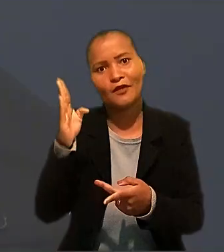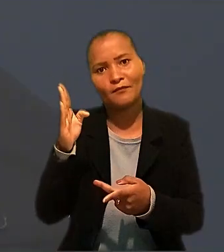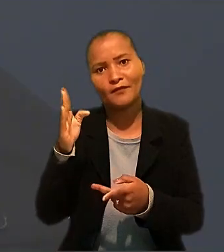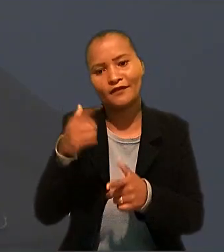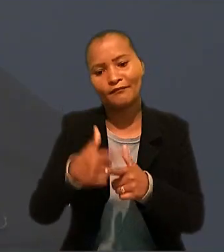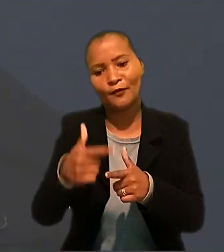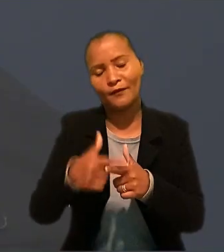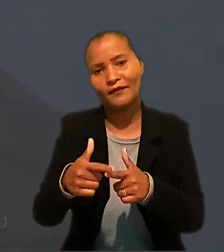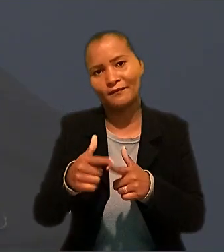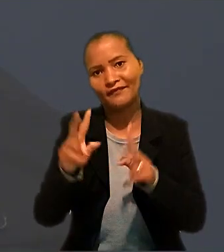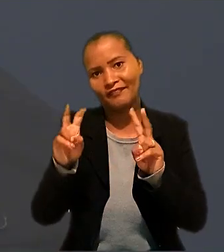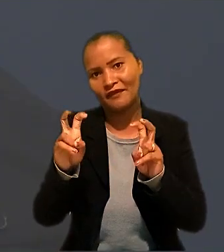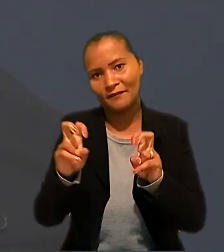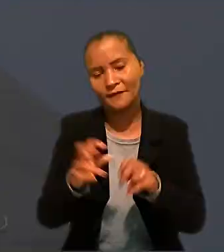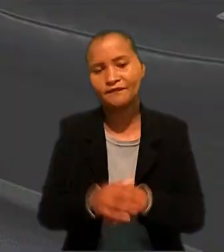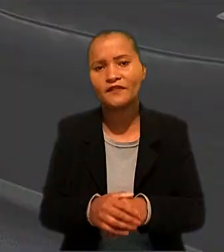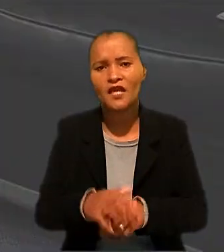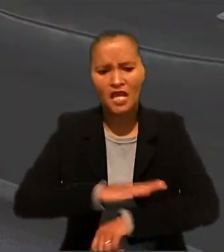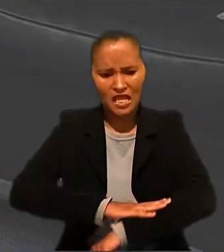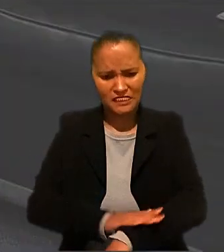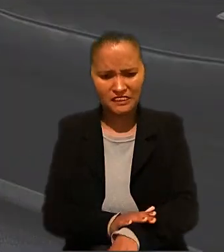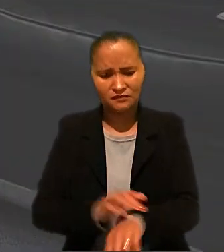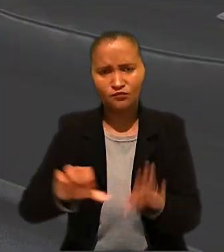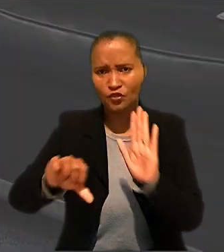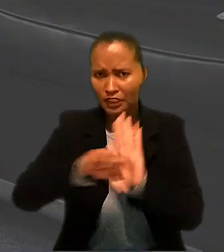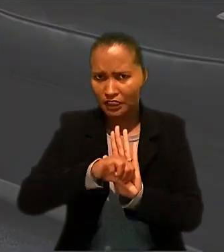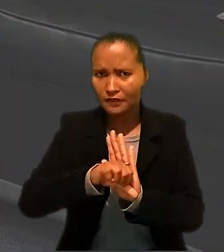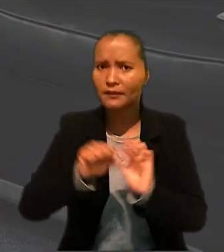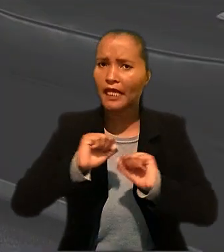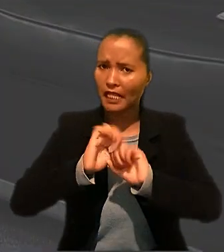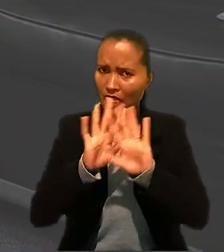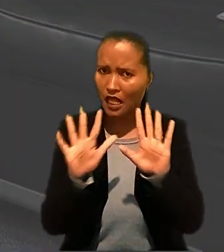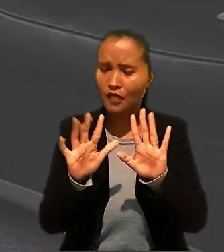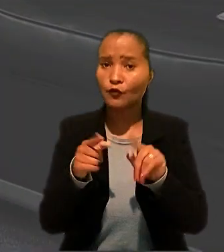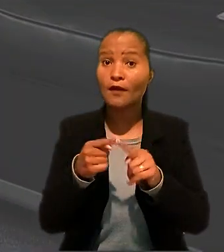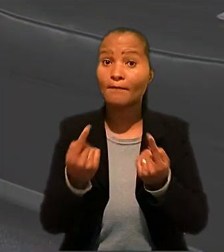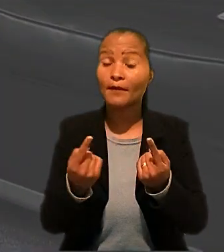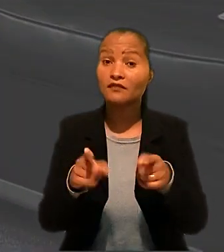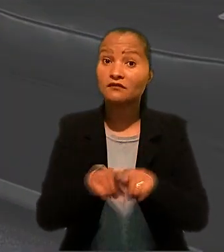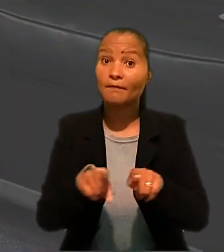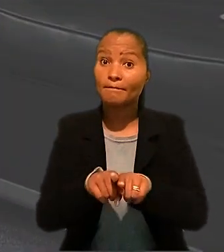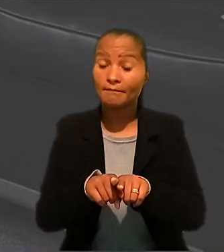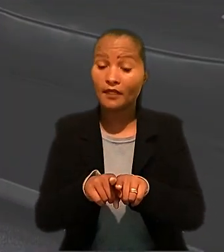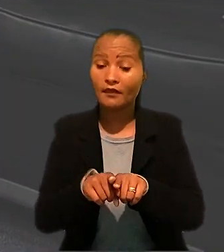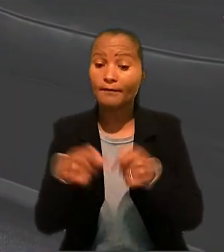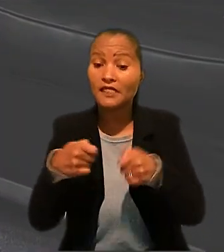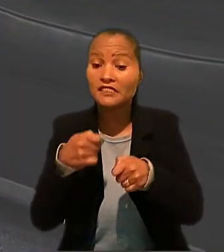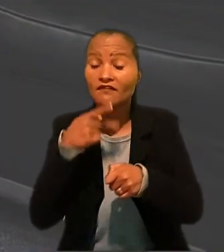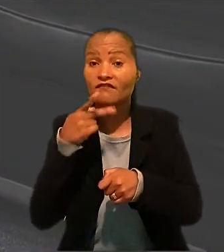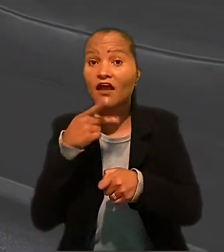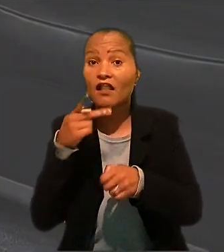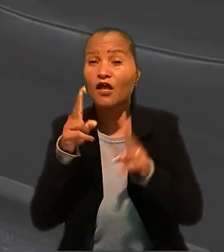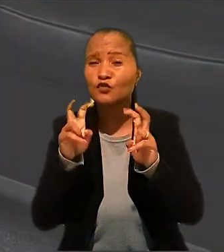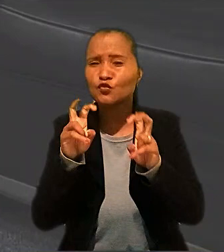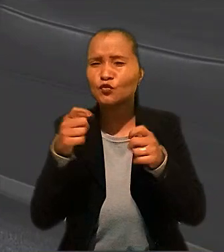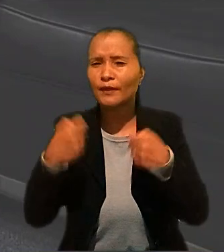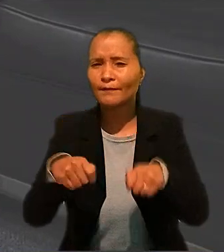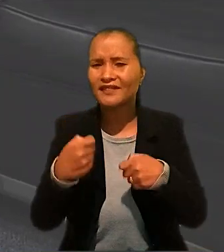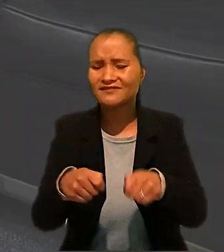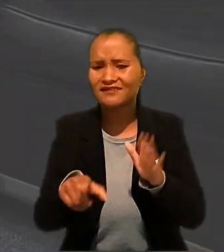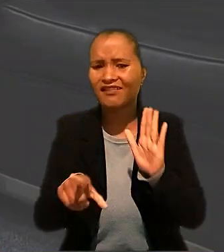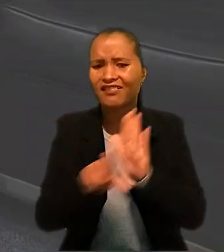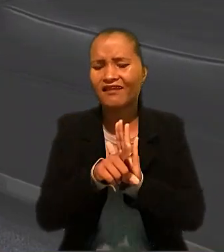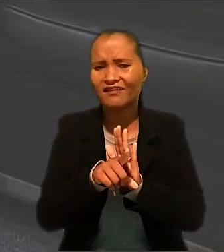tema. Ministro, racismo é crime, a gente tem que deixar claro, mas também tem que destacar que é um assunto que precisa